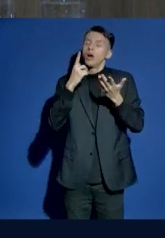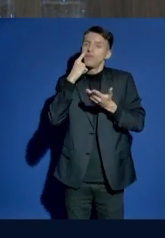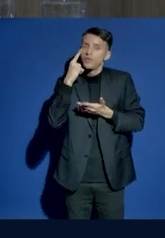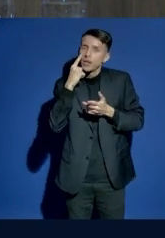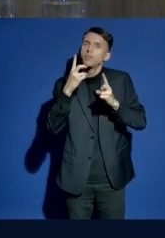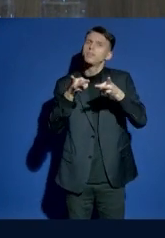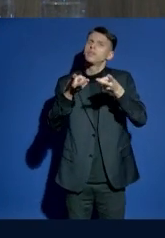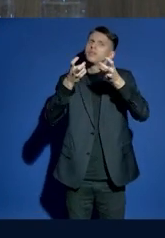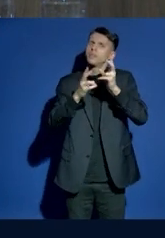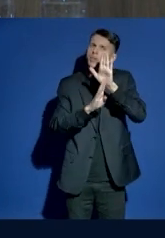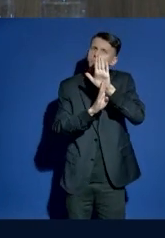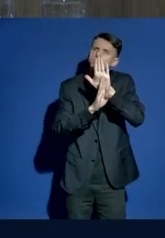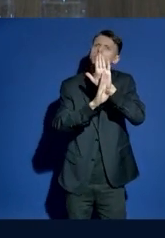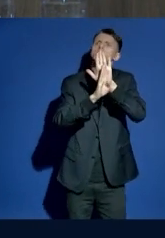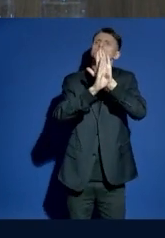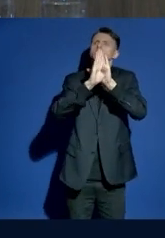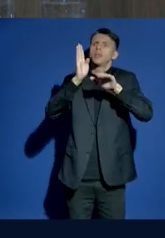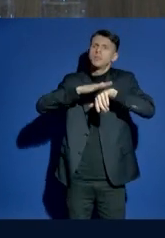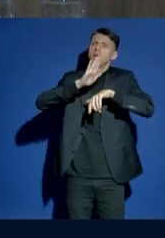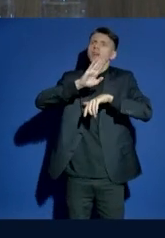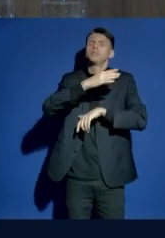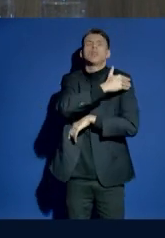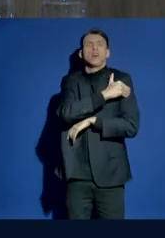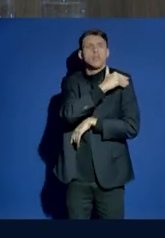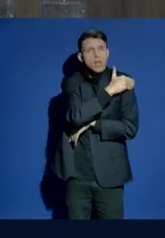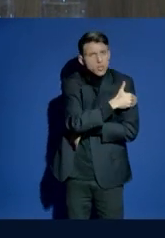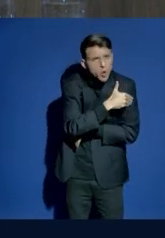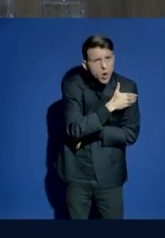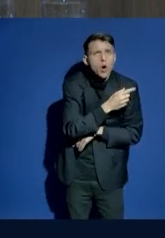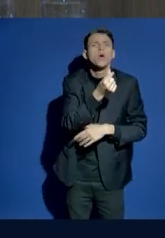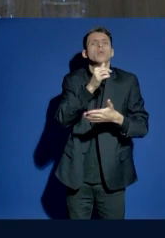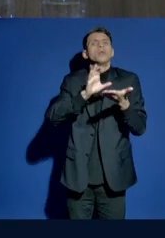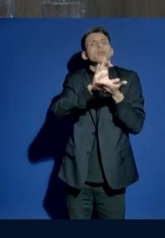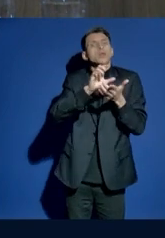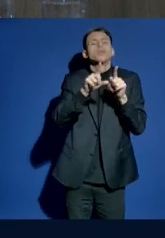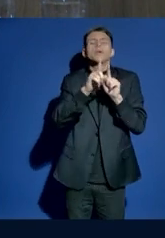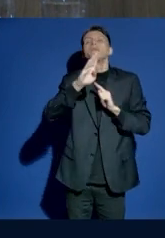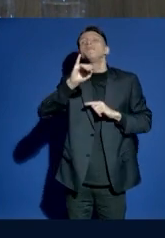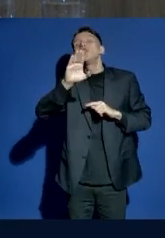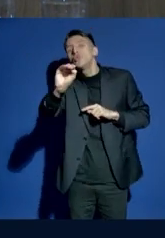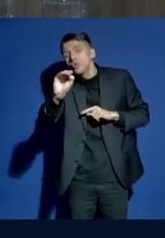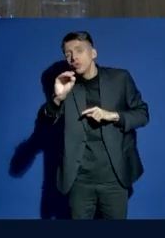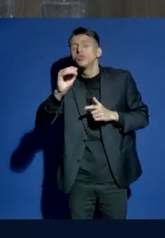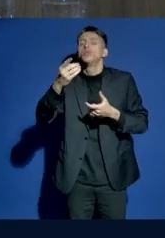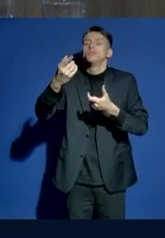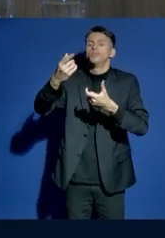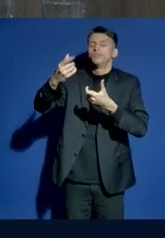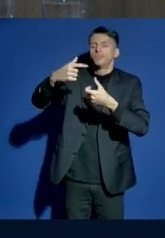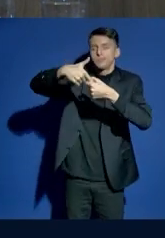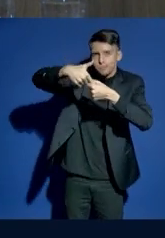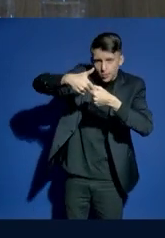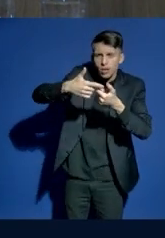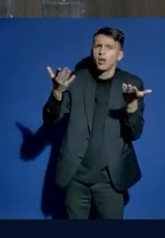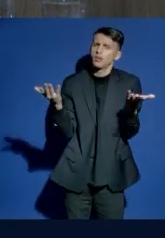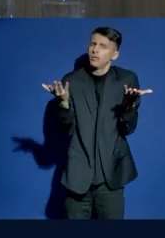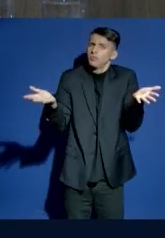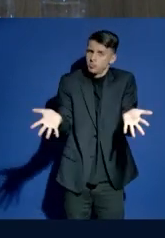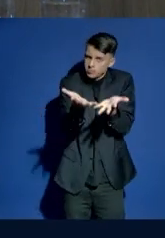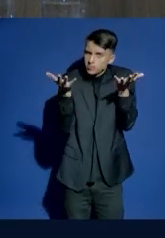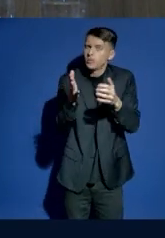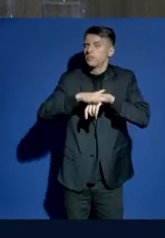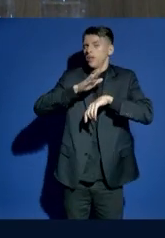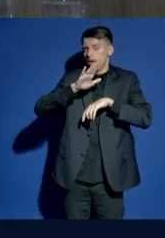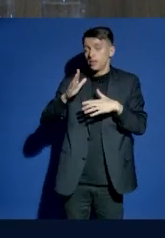aumento dos mandatos, né, tanto do etanol quanto do biodiesel. Está se discutindo no âmbito do novo marco legal do combustível do